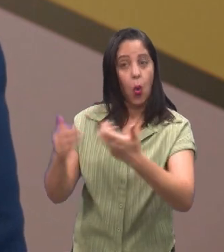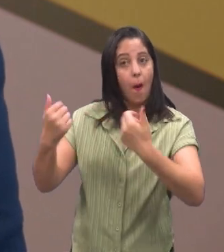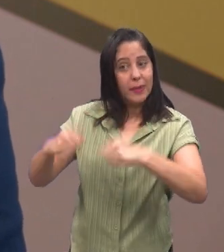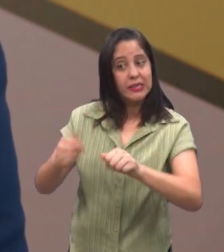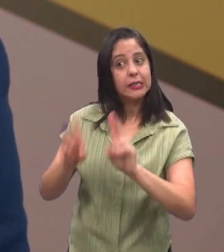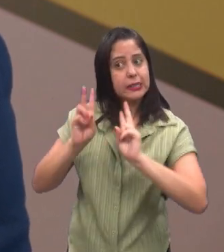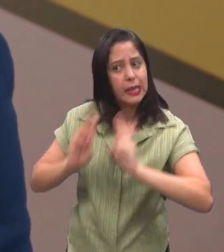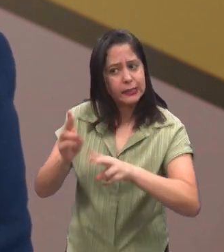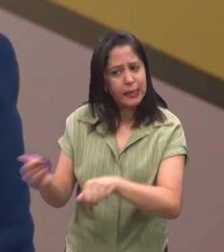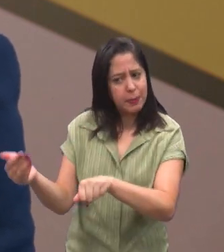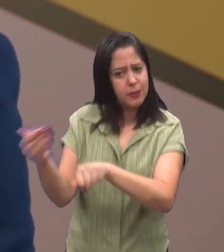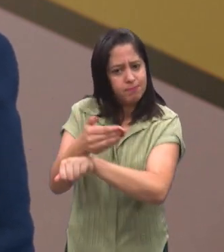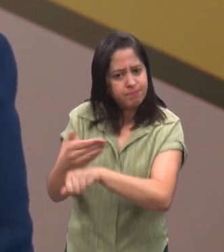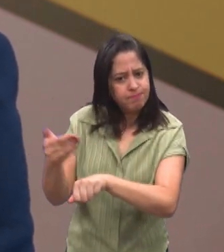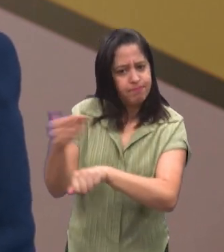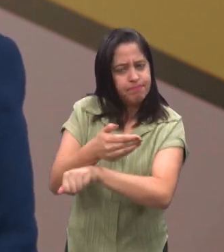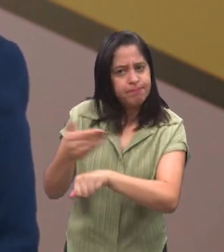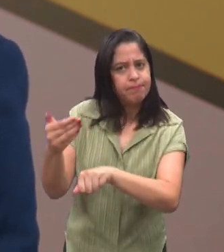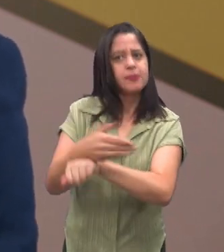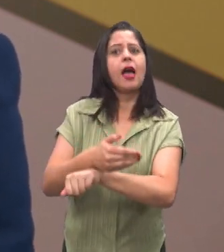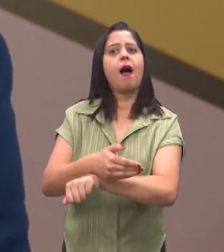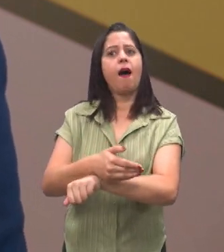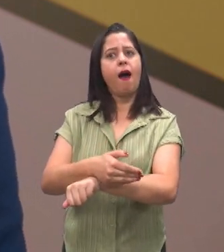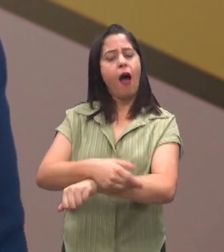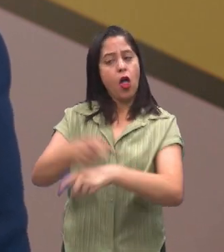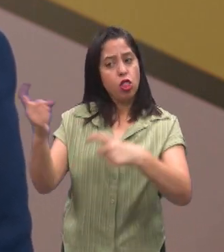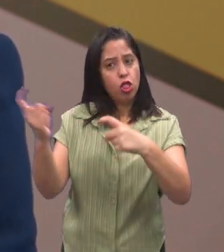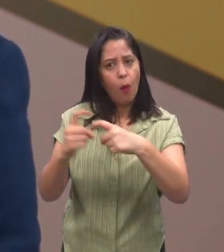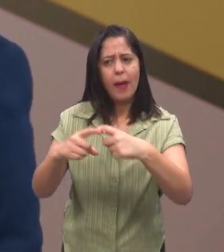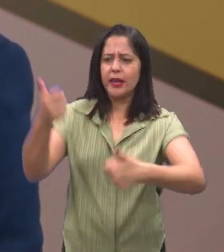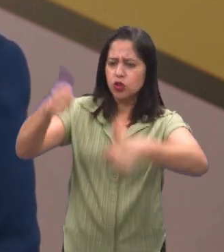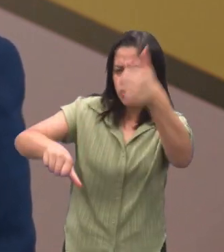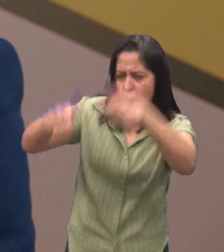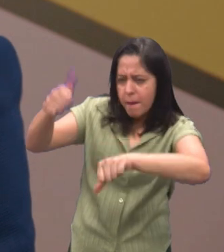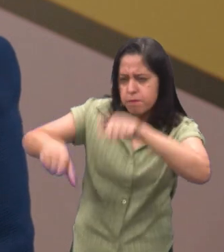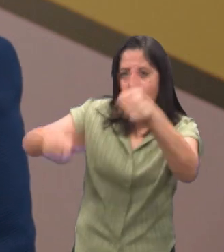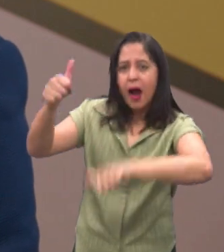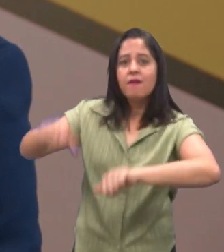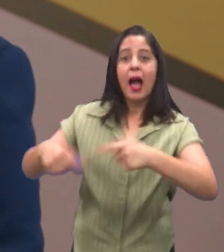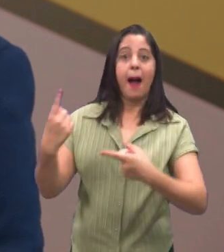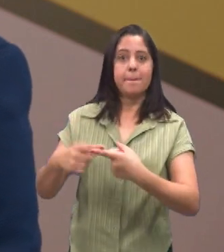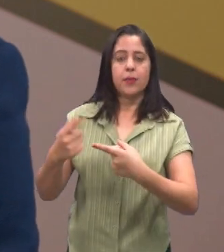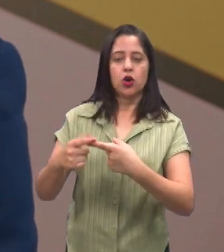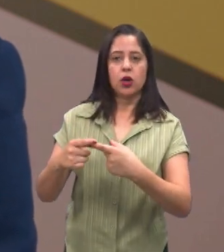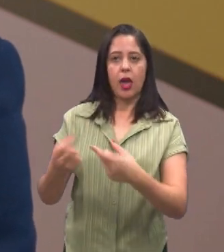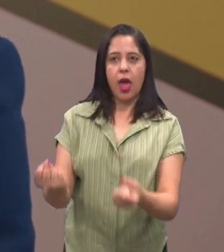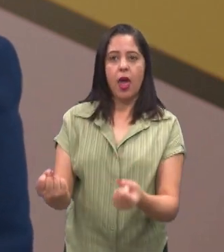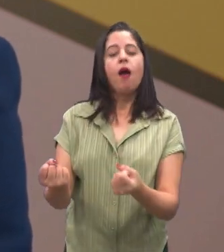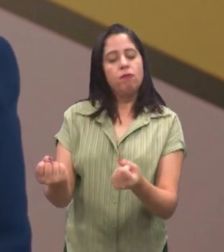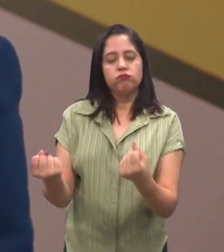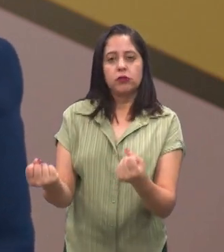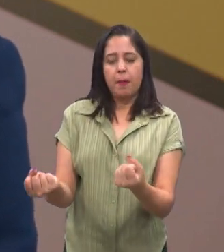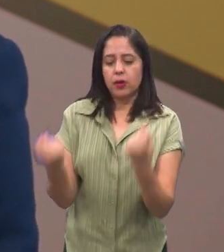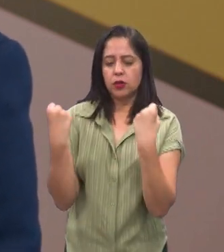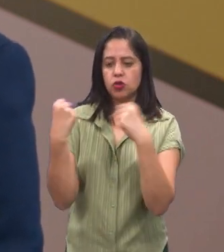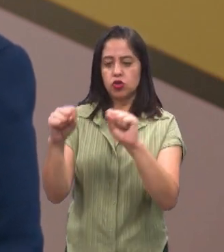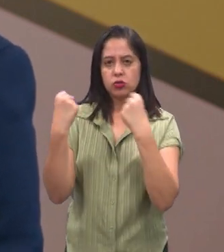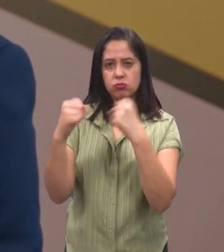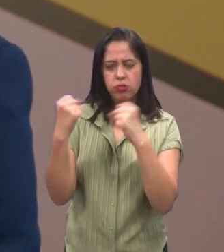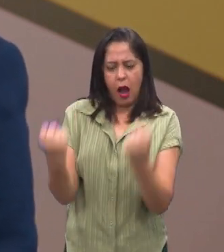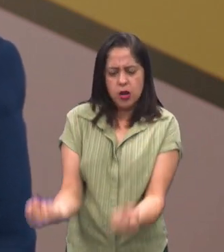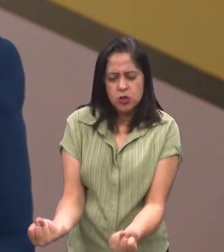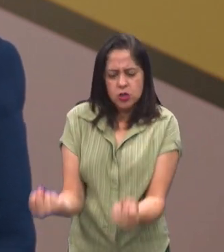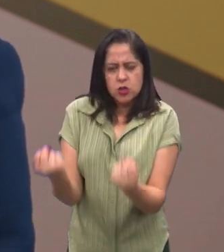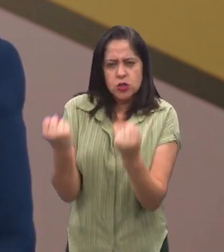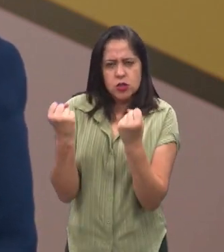periódico cardiológico para checar como que ele está. E como ele está sendo exposto a uma carga de atividade física muito maior, é